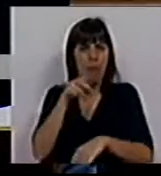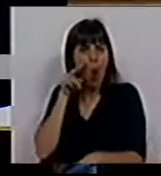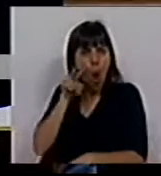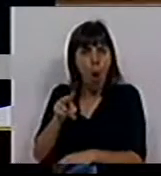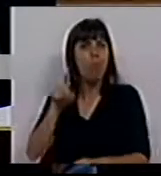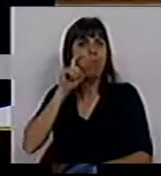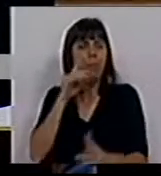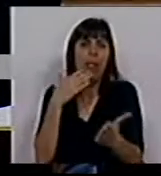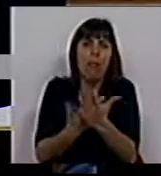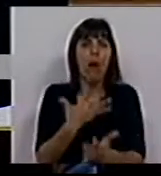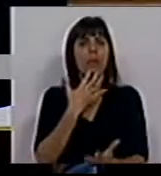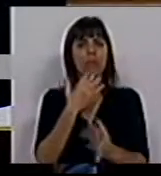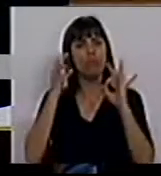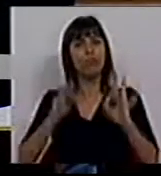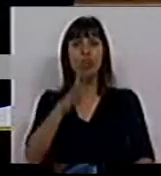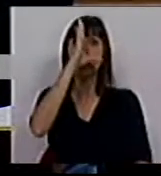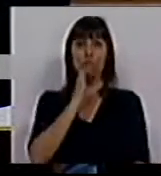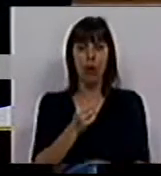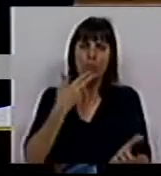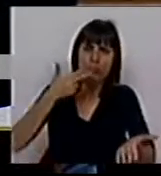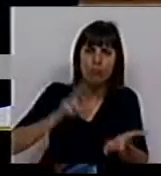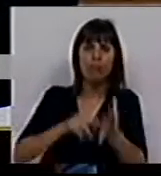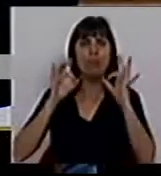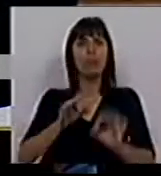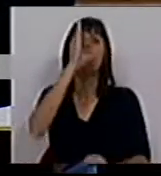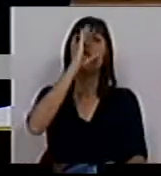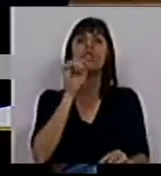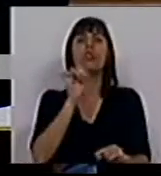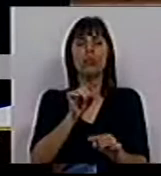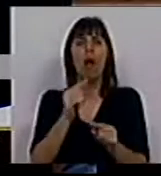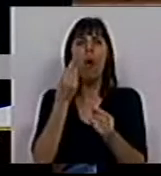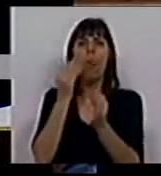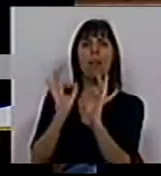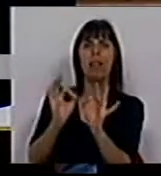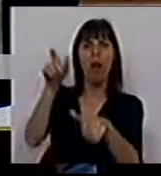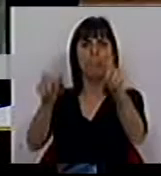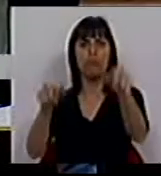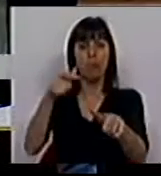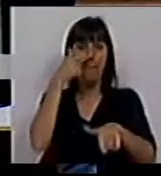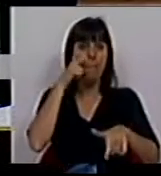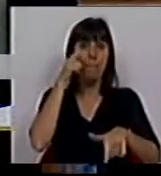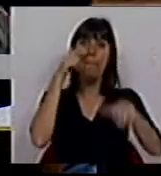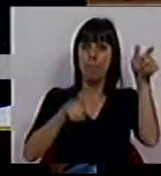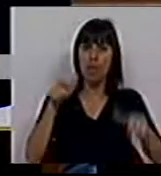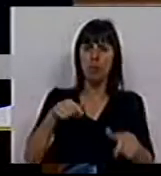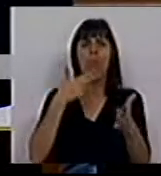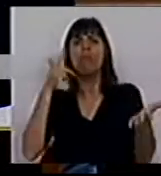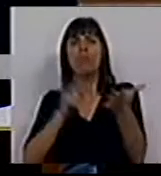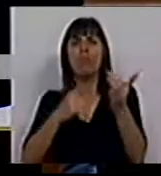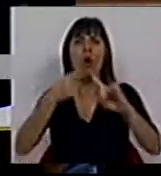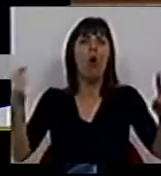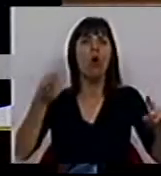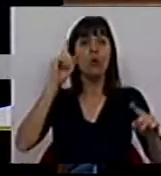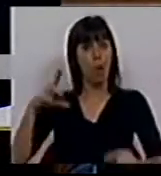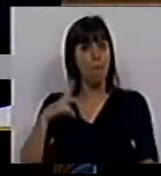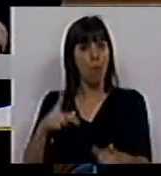olhar e calcular o rigor do próprio Estado, a seriedade com que o próprio Estado trata os contribuintes e trata os cidadãos? É ou não é verdade